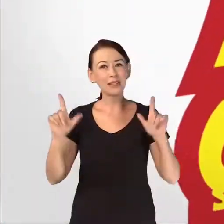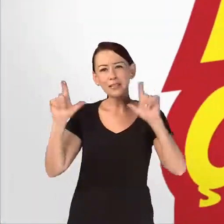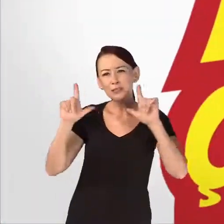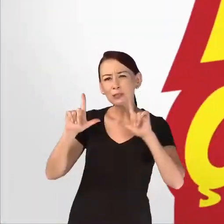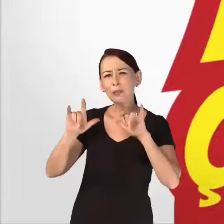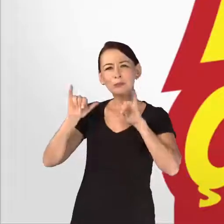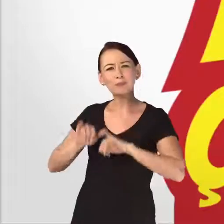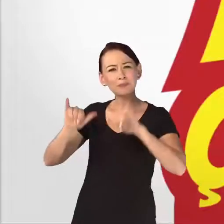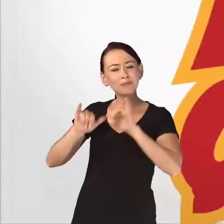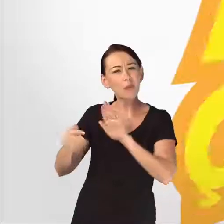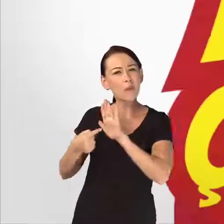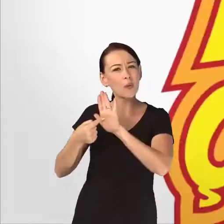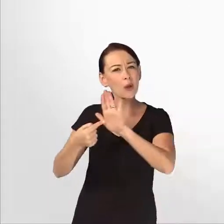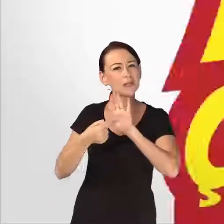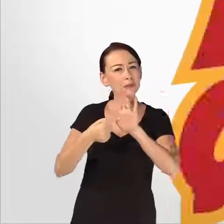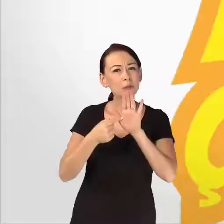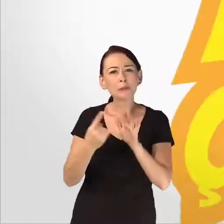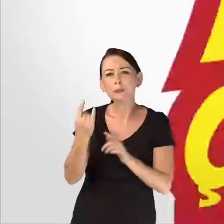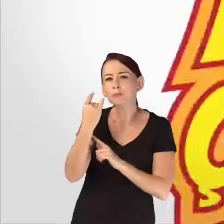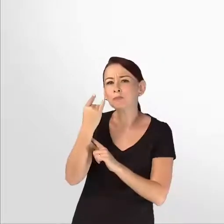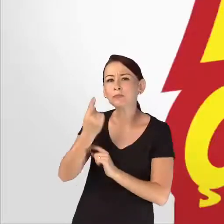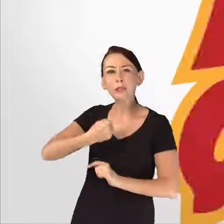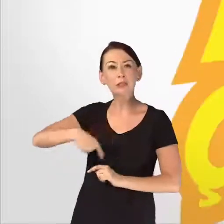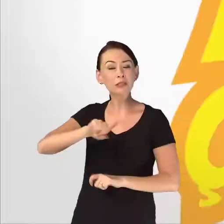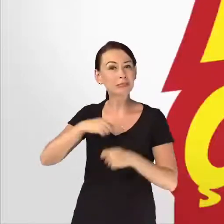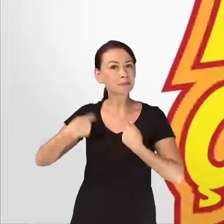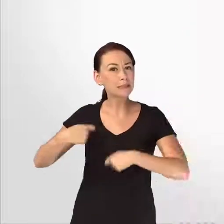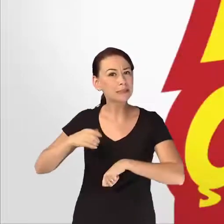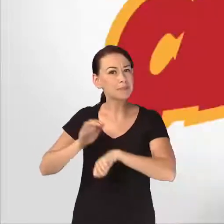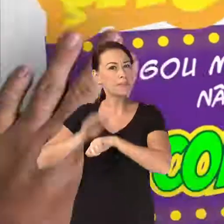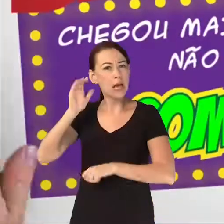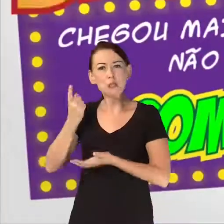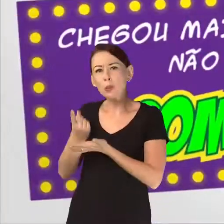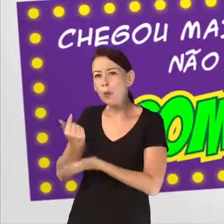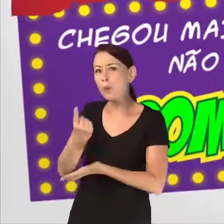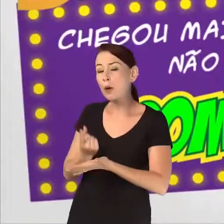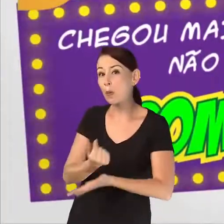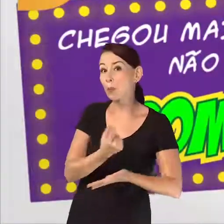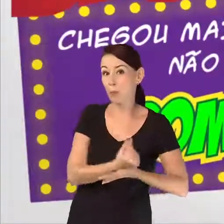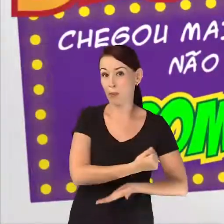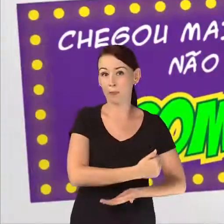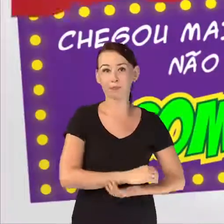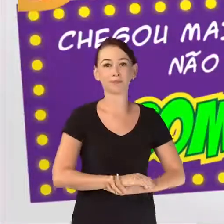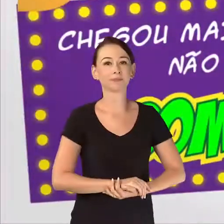A publicidade reforça a ideia de que é preciso ter mais e mais.